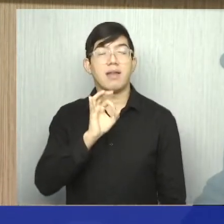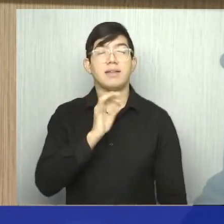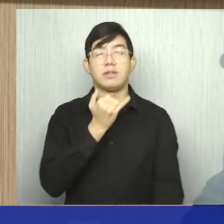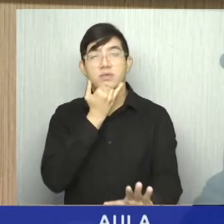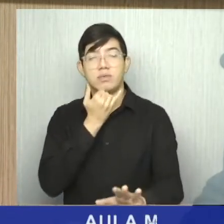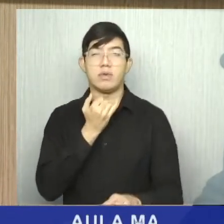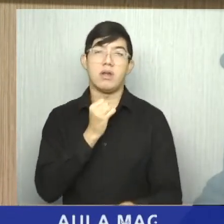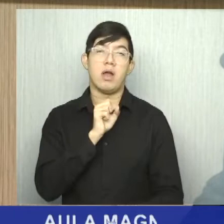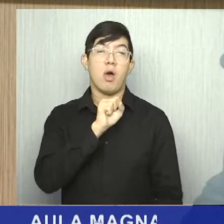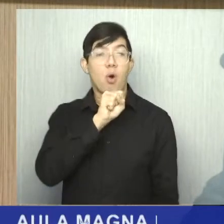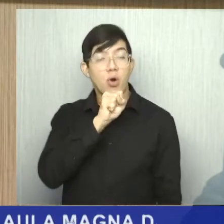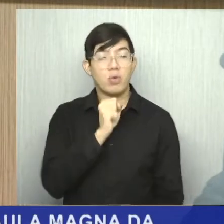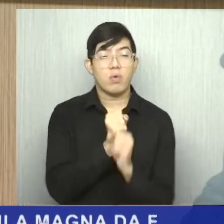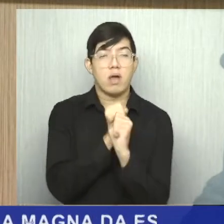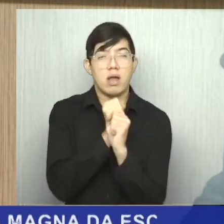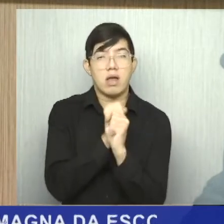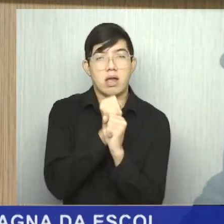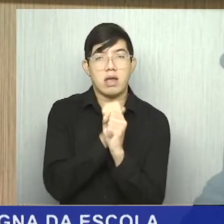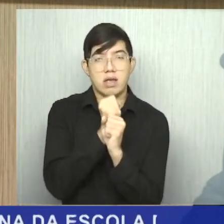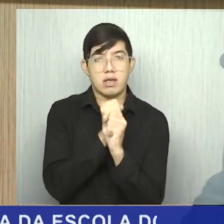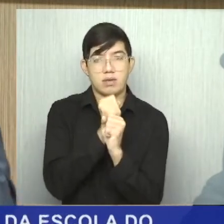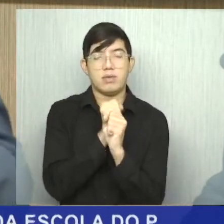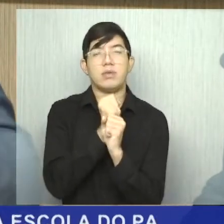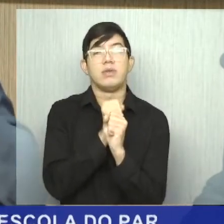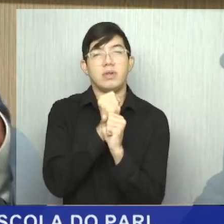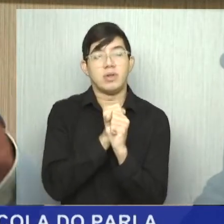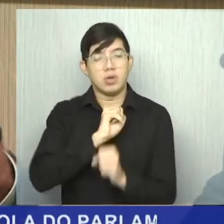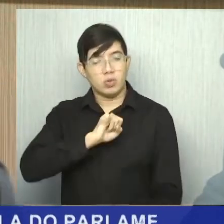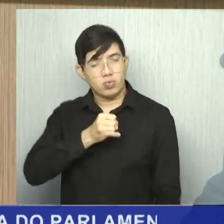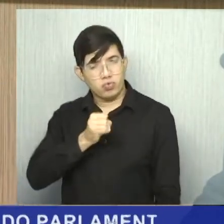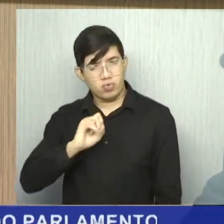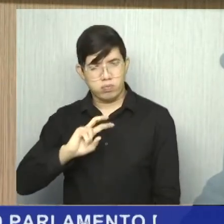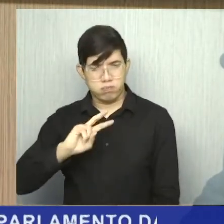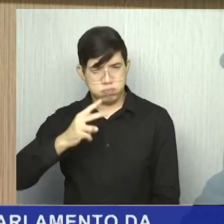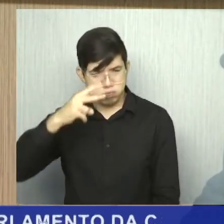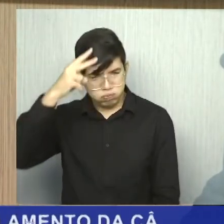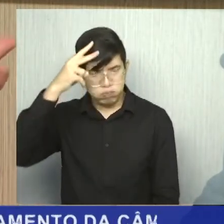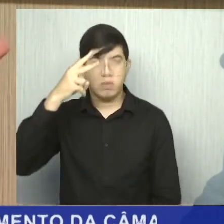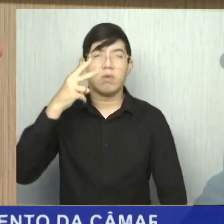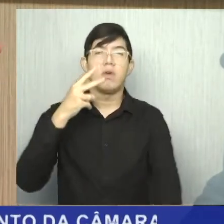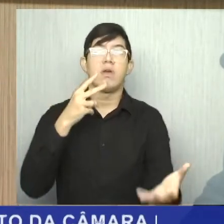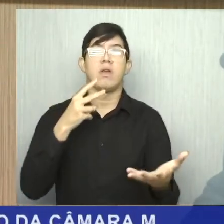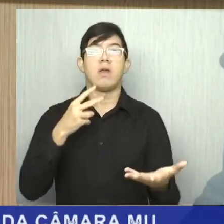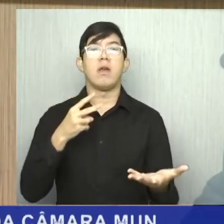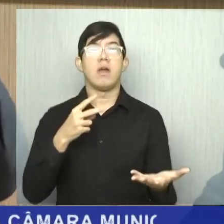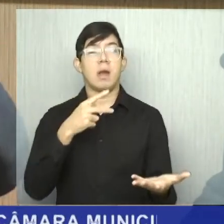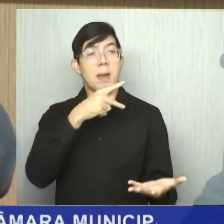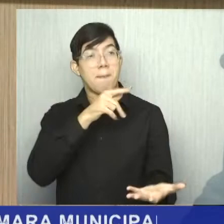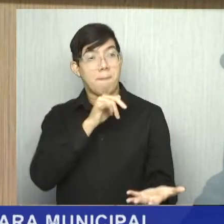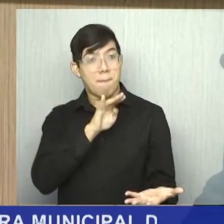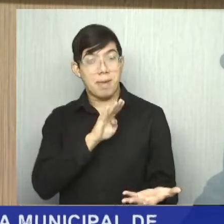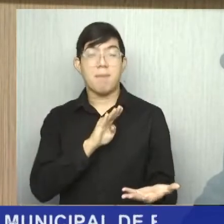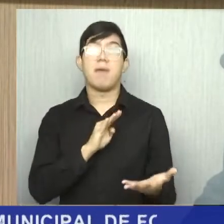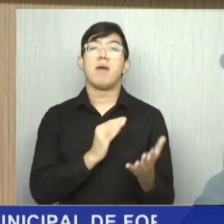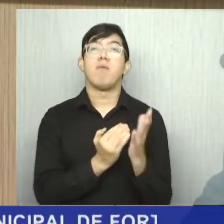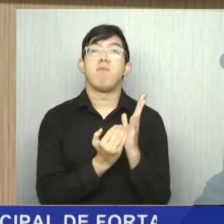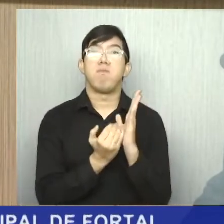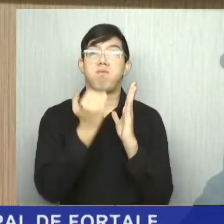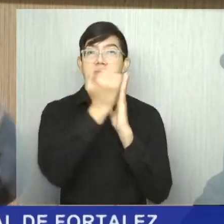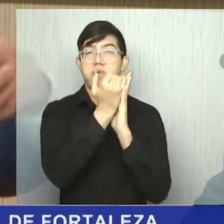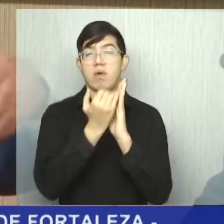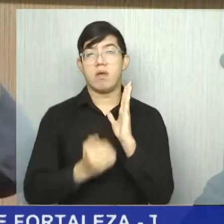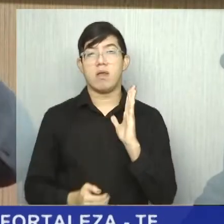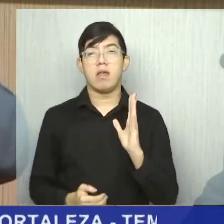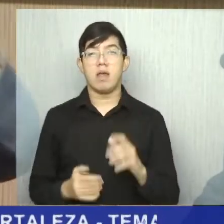78% do PIB. Aí o que acontece? A dívida explodiu e ela começa a ficar ilíquida. O mercado começa a achar que o credor